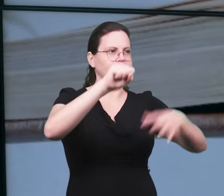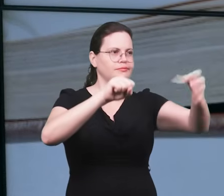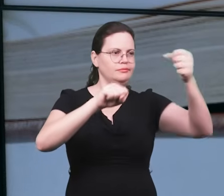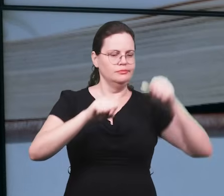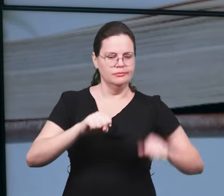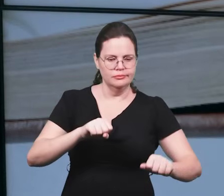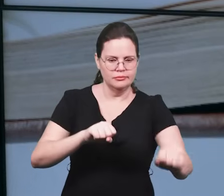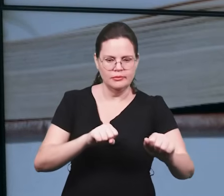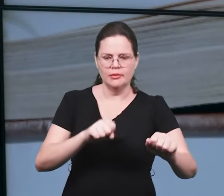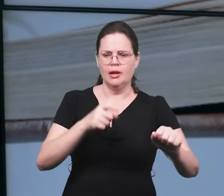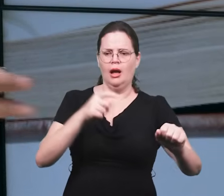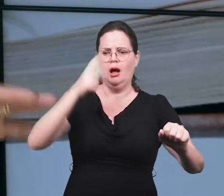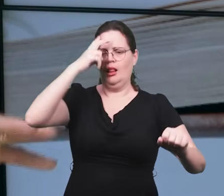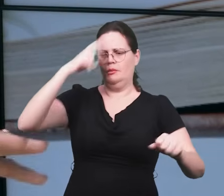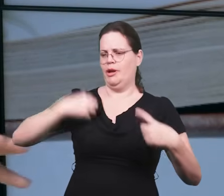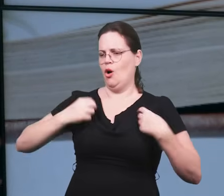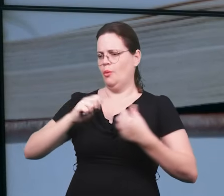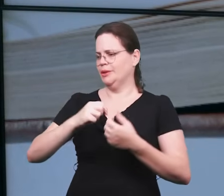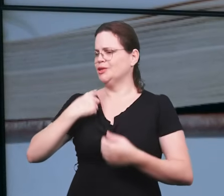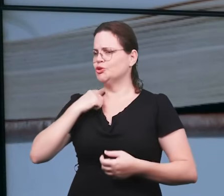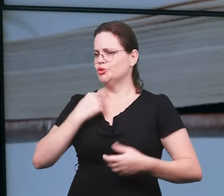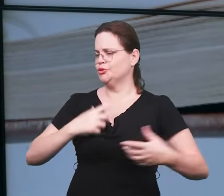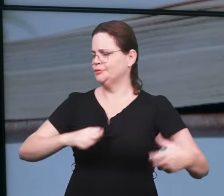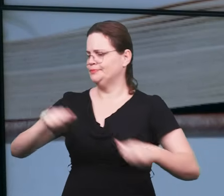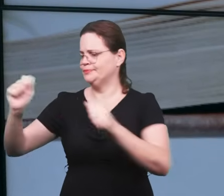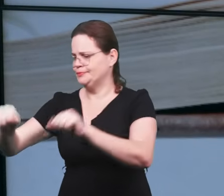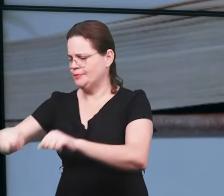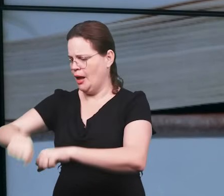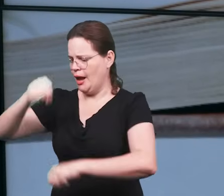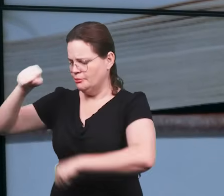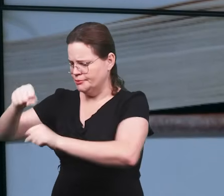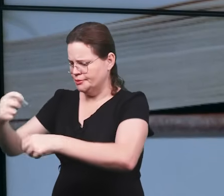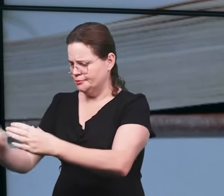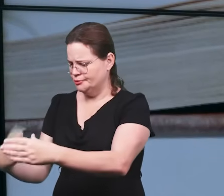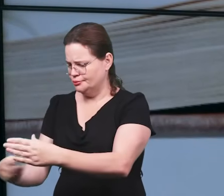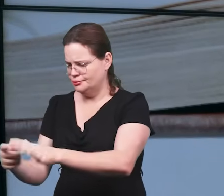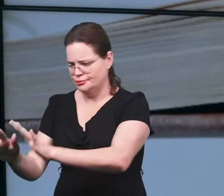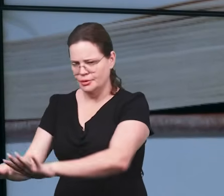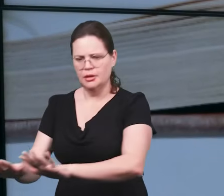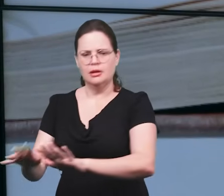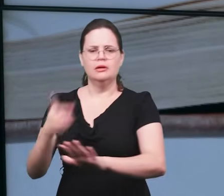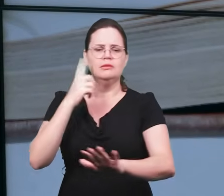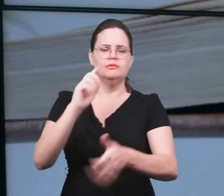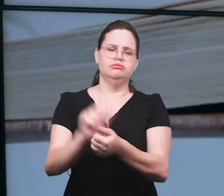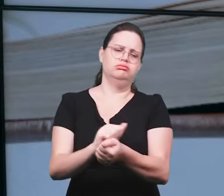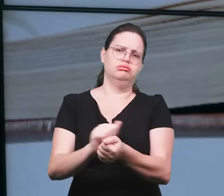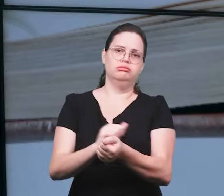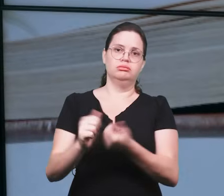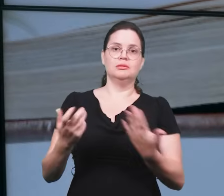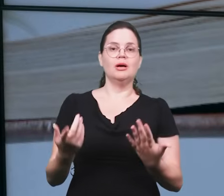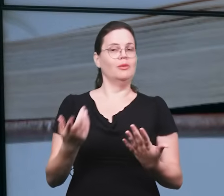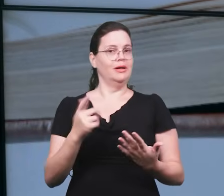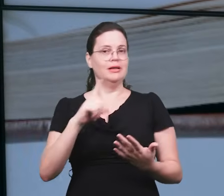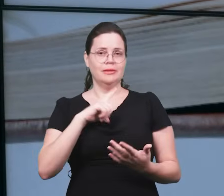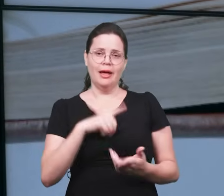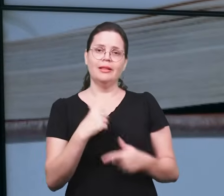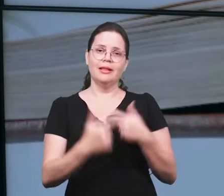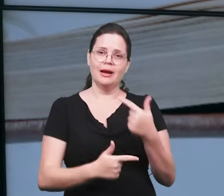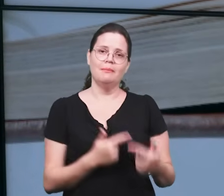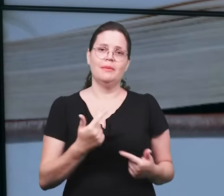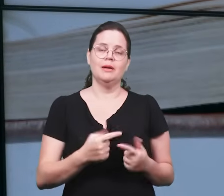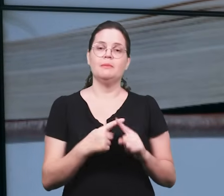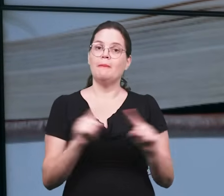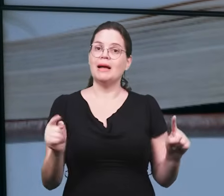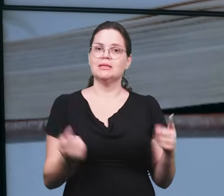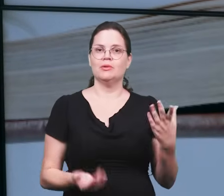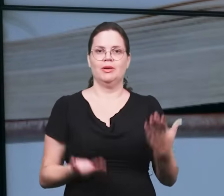roupa na máquina para lavar, uma louça para lavar. Então, são muitas coisas isso traz equilíbrio dentro da casa. E muito